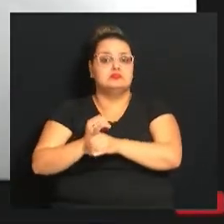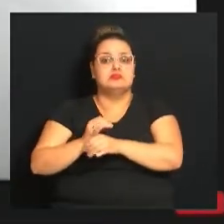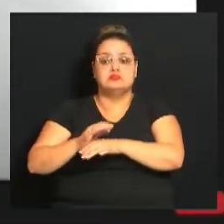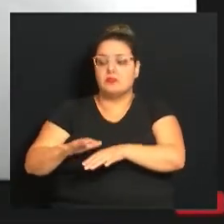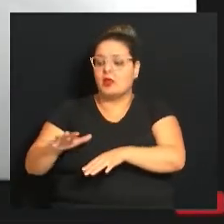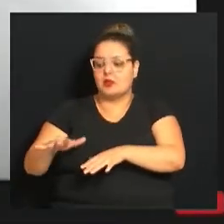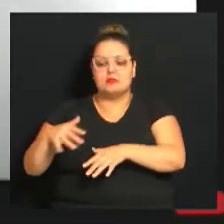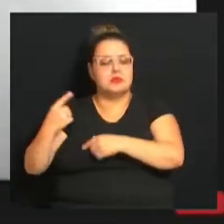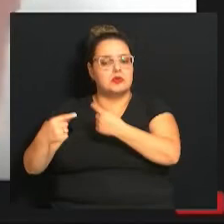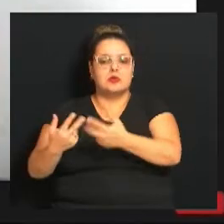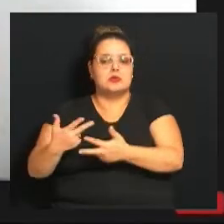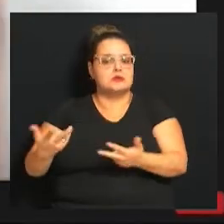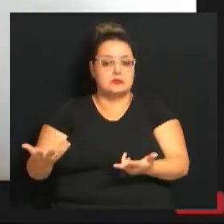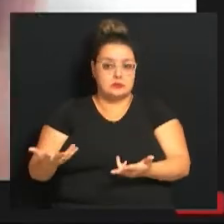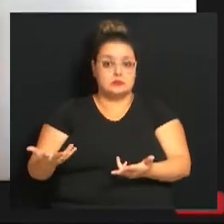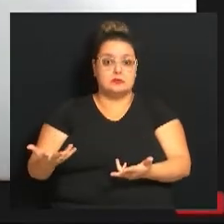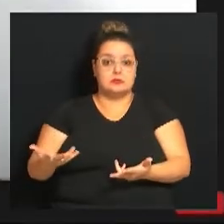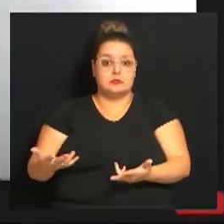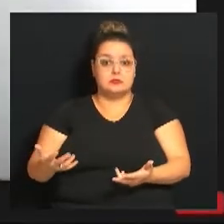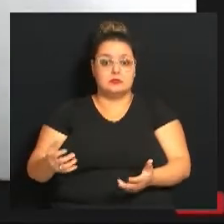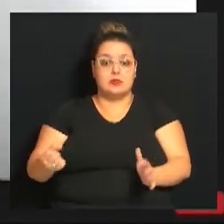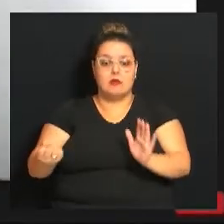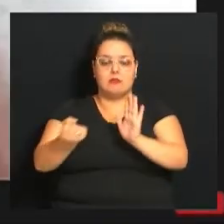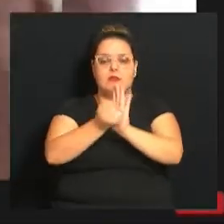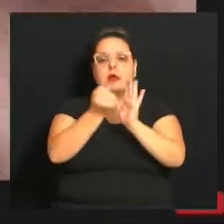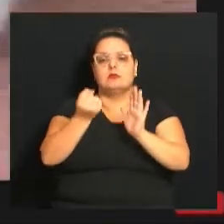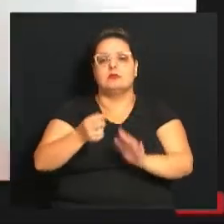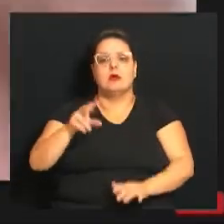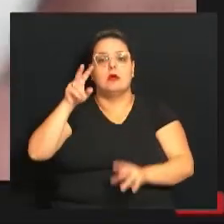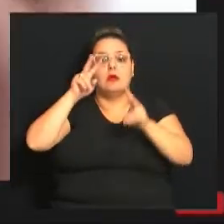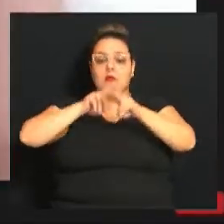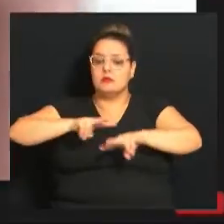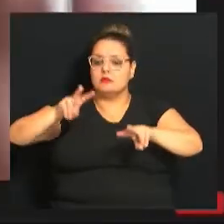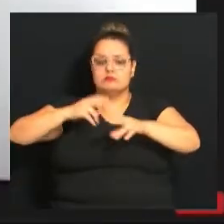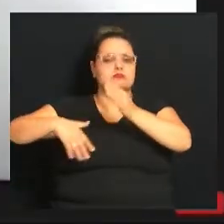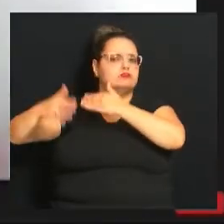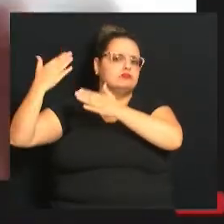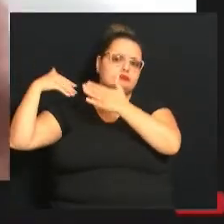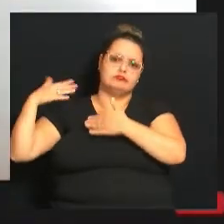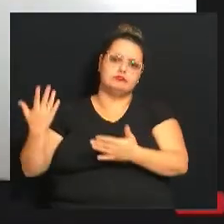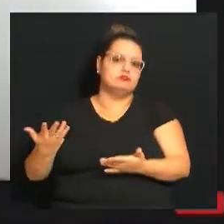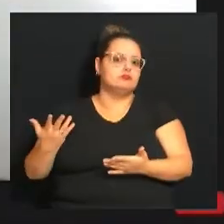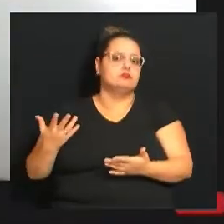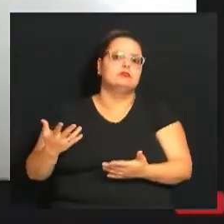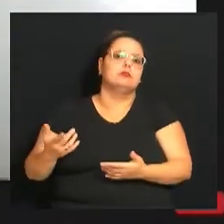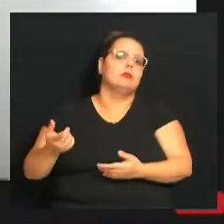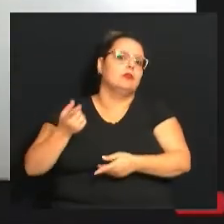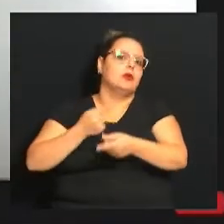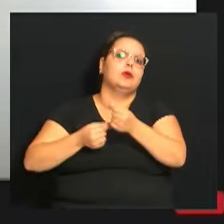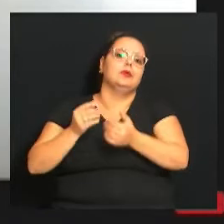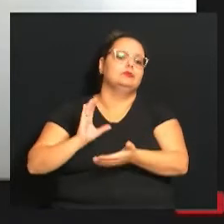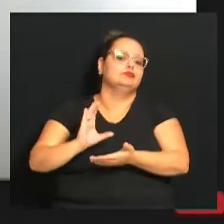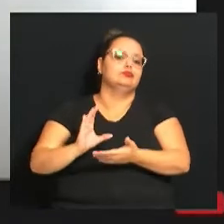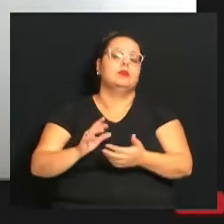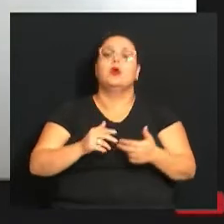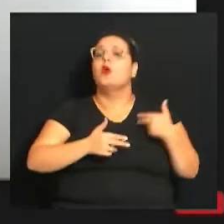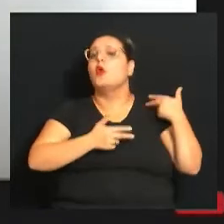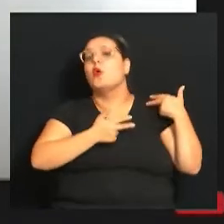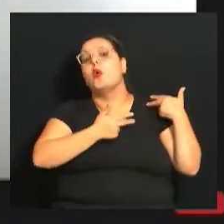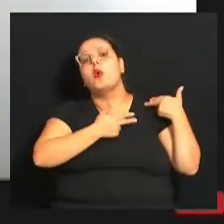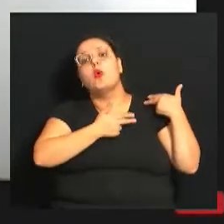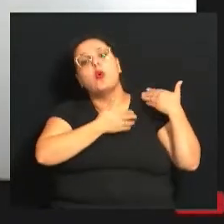Times, por exemplo. Então, essa foi uma visão que eles tiveram lá atrás, investiram, e hoje eles estão com faturamento lá no alto, mantendo tudo bonitinho. Acho